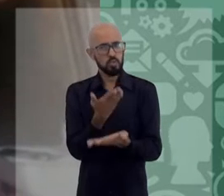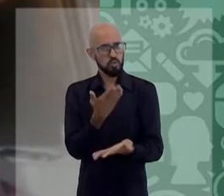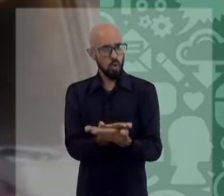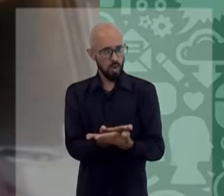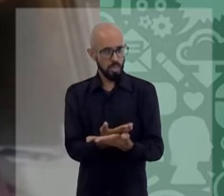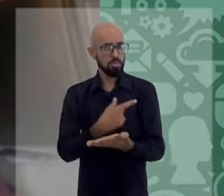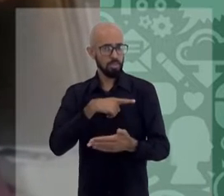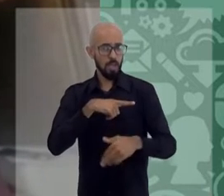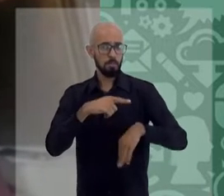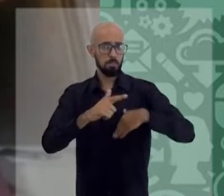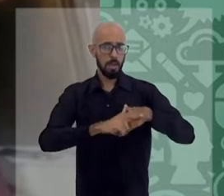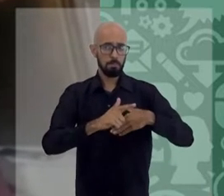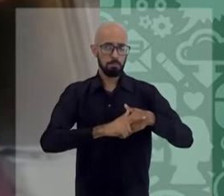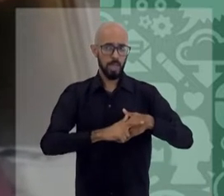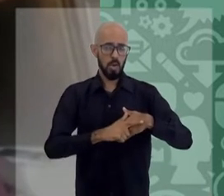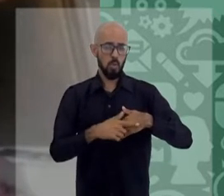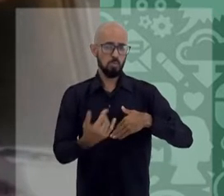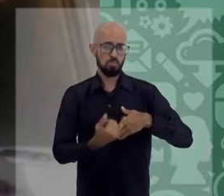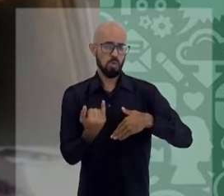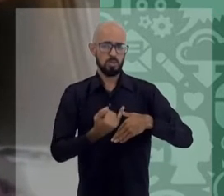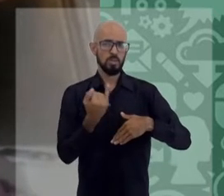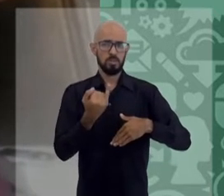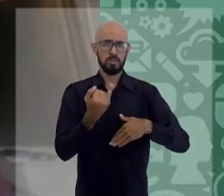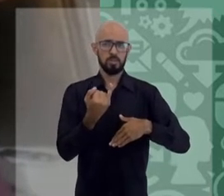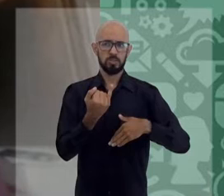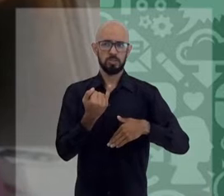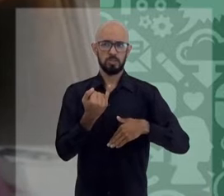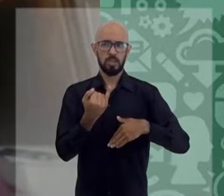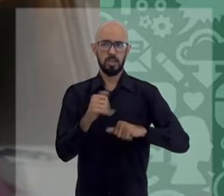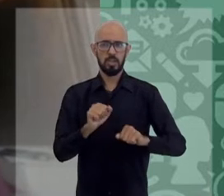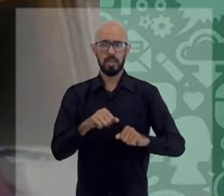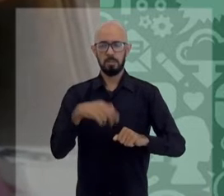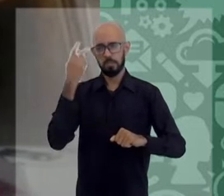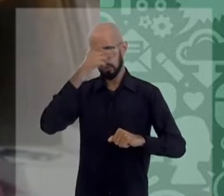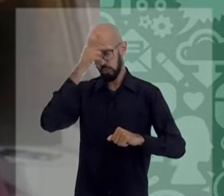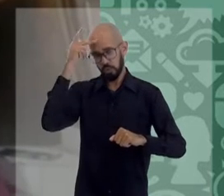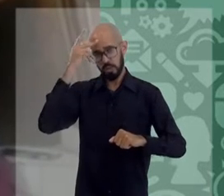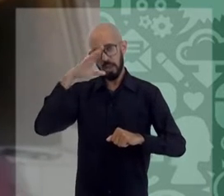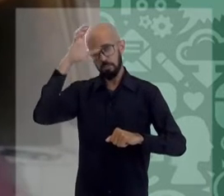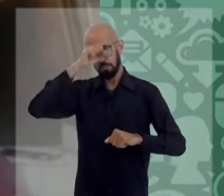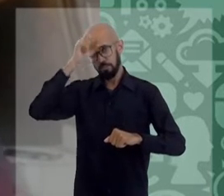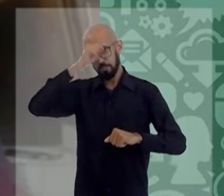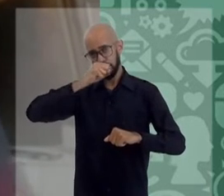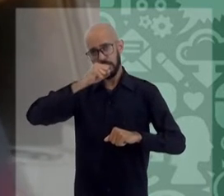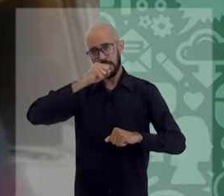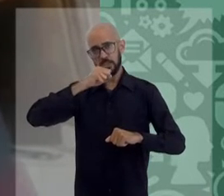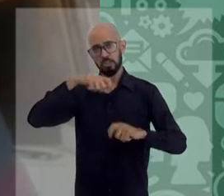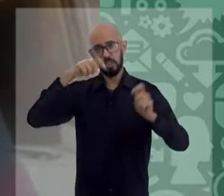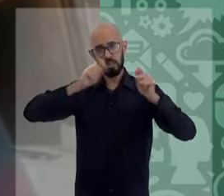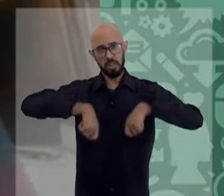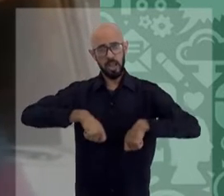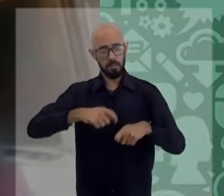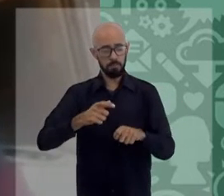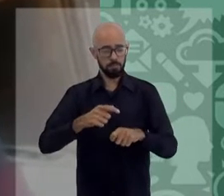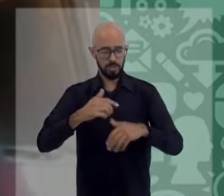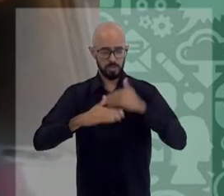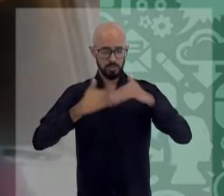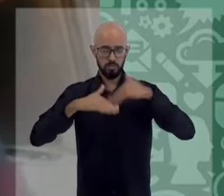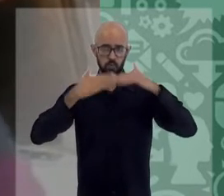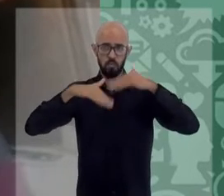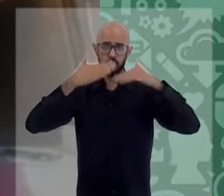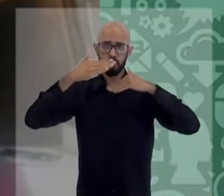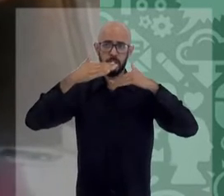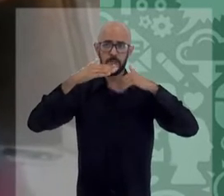papel da escola é fundamental, o papel dos professores, sobretudo aqueles do ensino médio, né, que já têm possibilidade